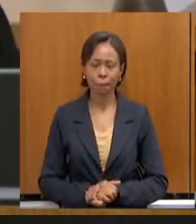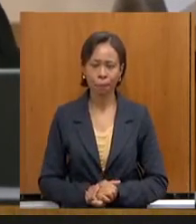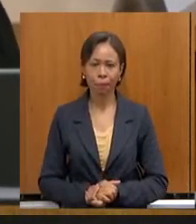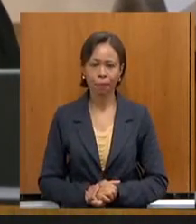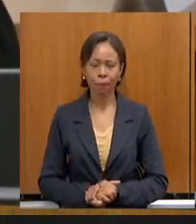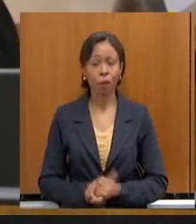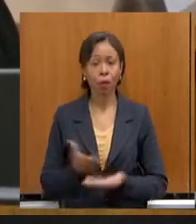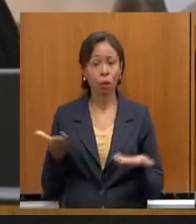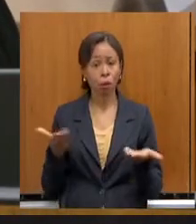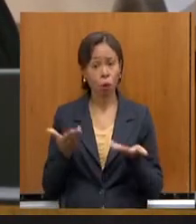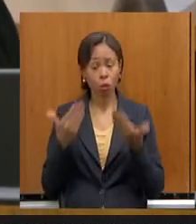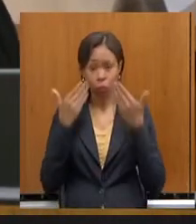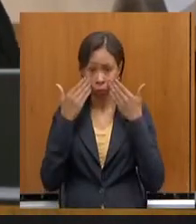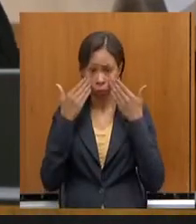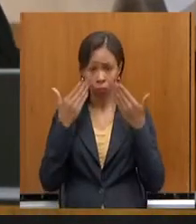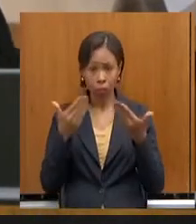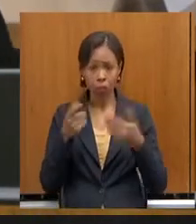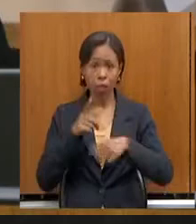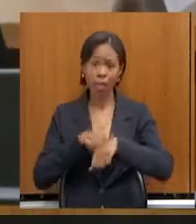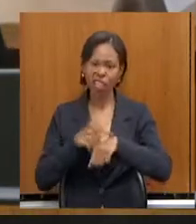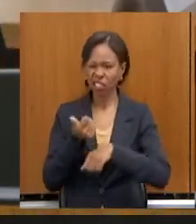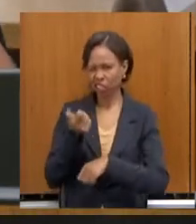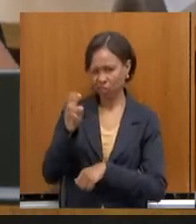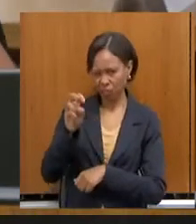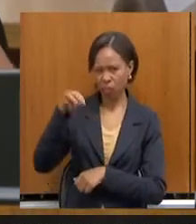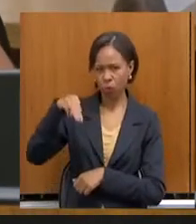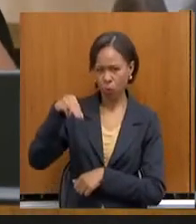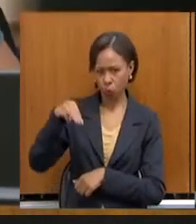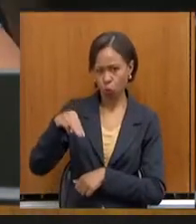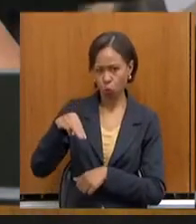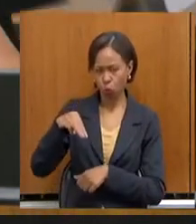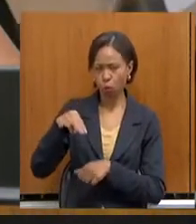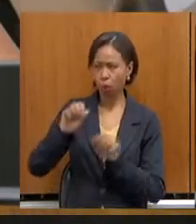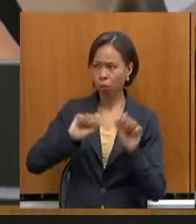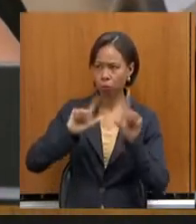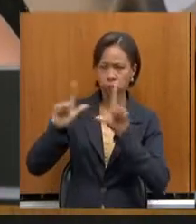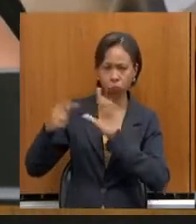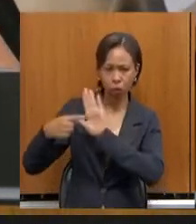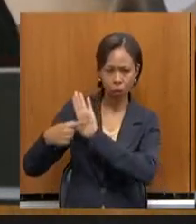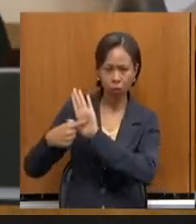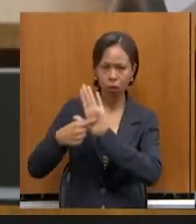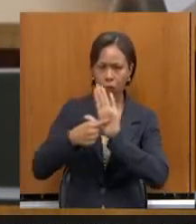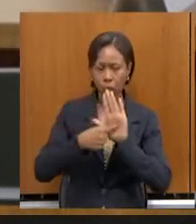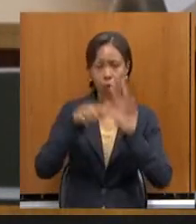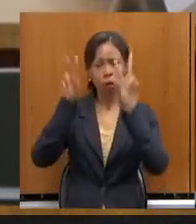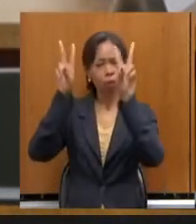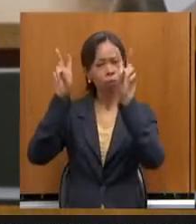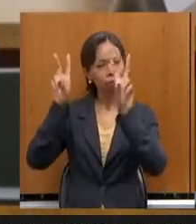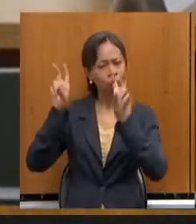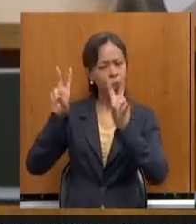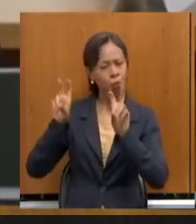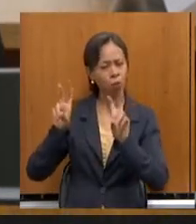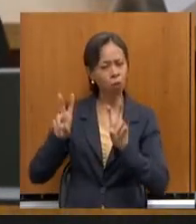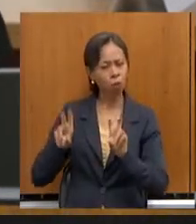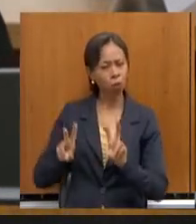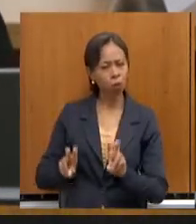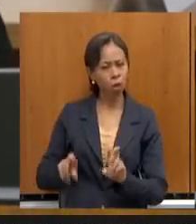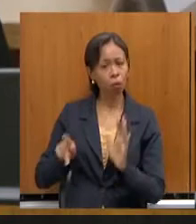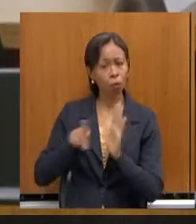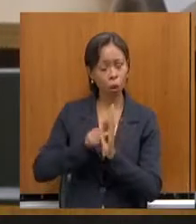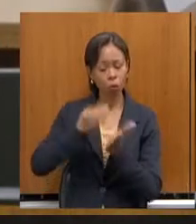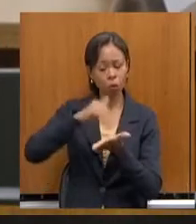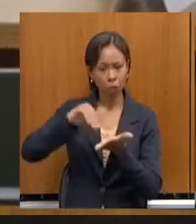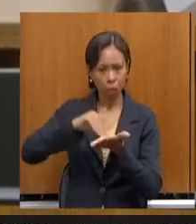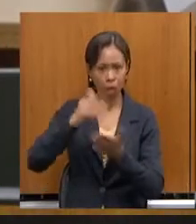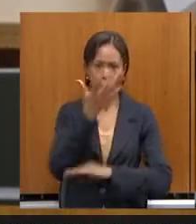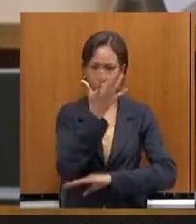trouxemos aqui numa apresentação de 15 minutos os principais é temas hoje gerenciados pela Secretaria de